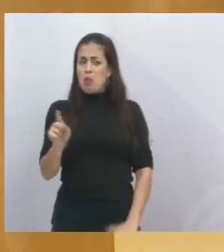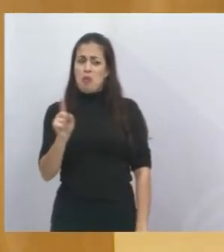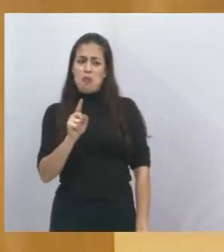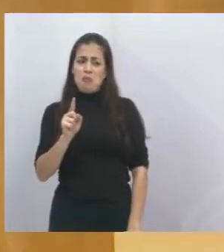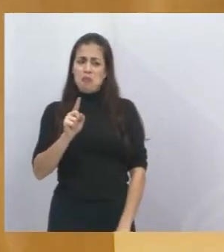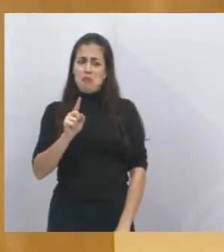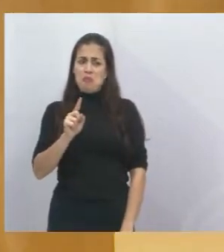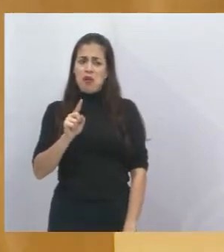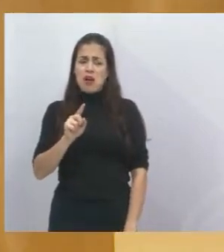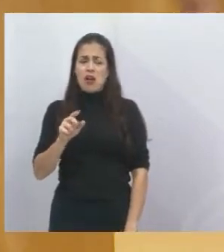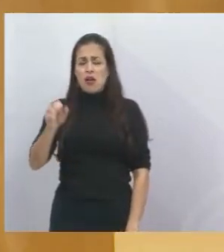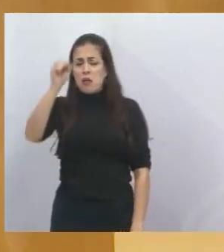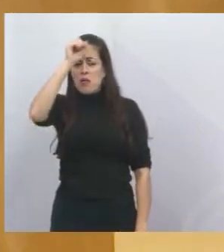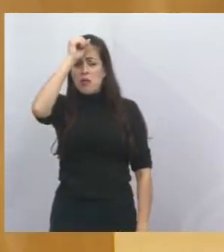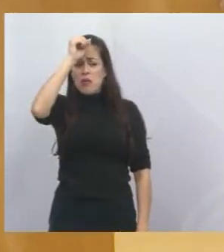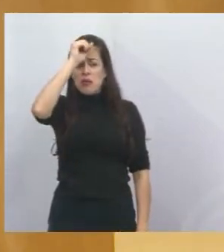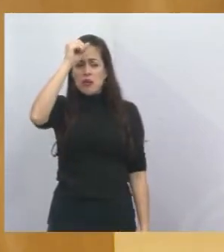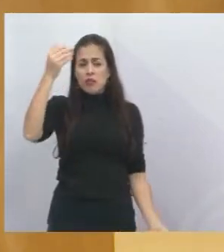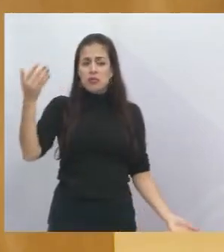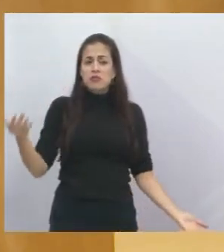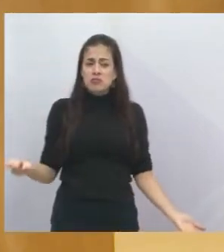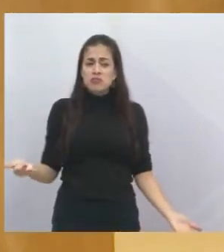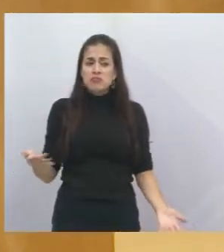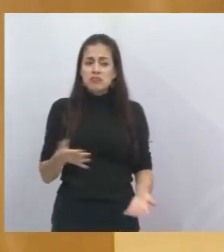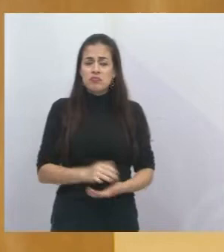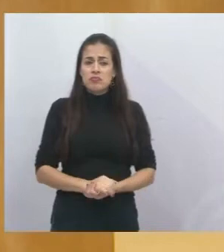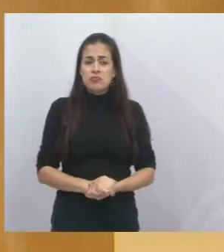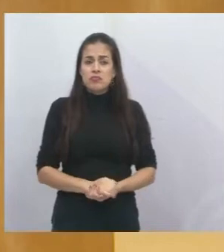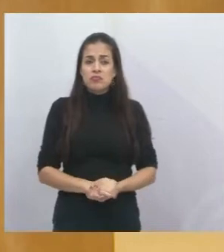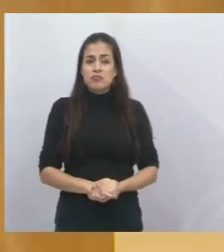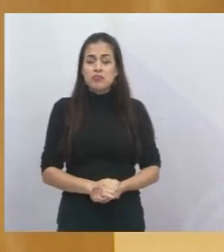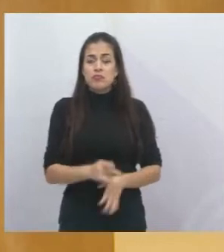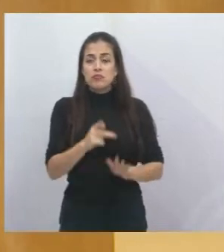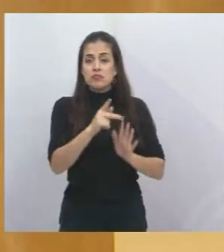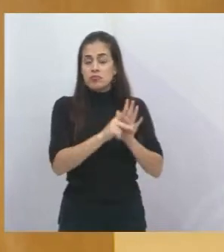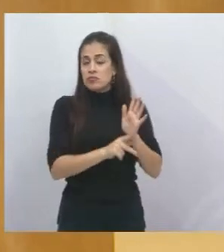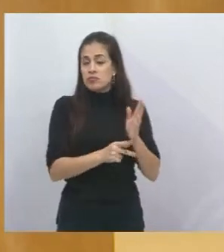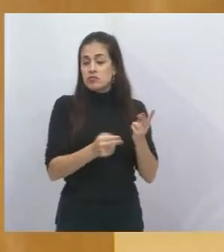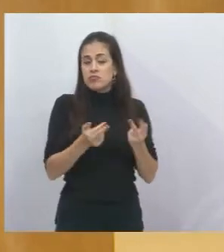é. E esse projeto está dessa forma.